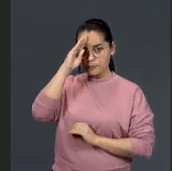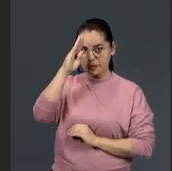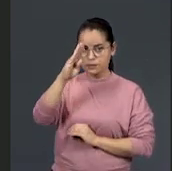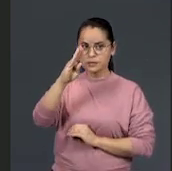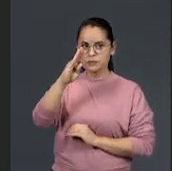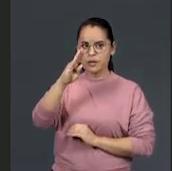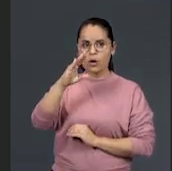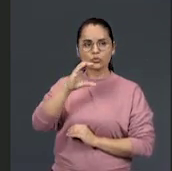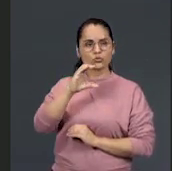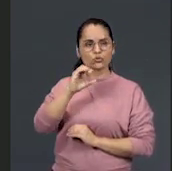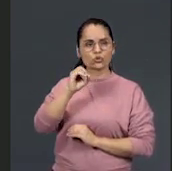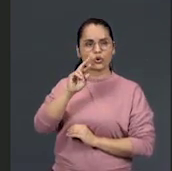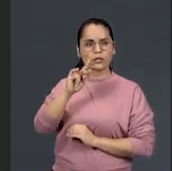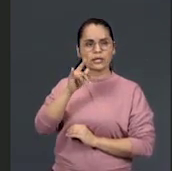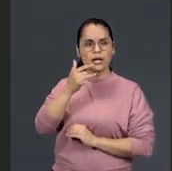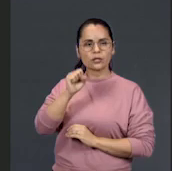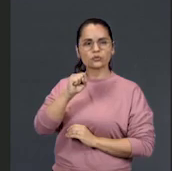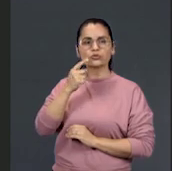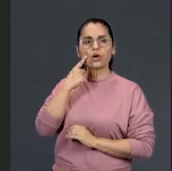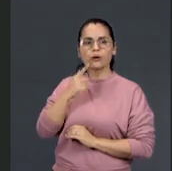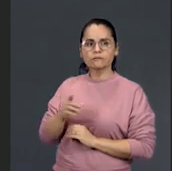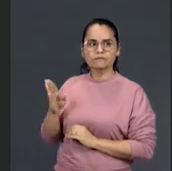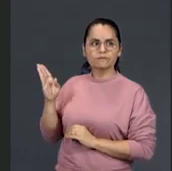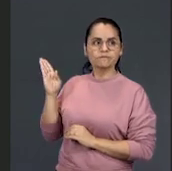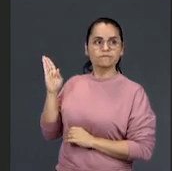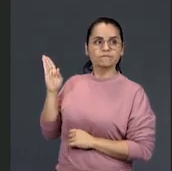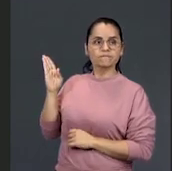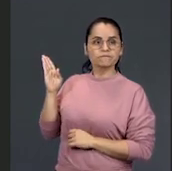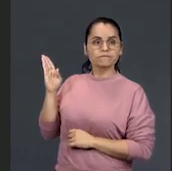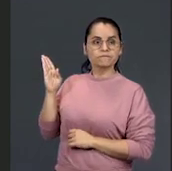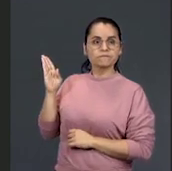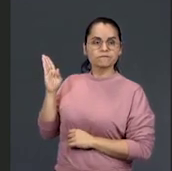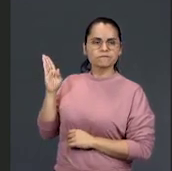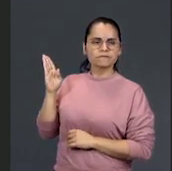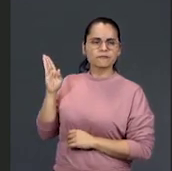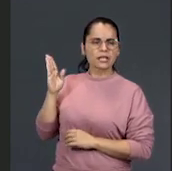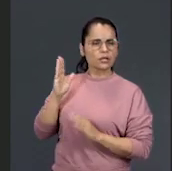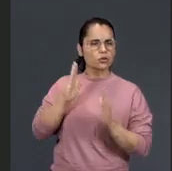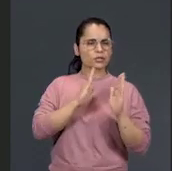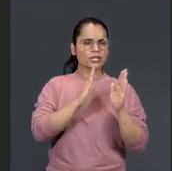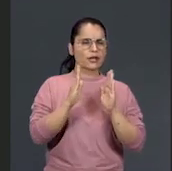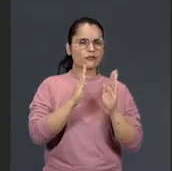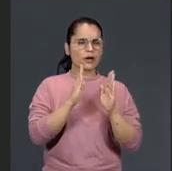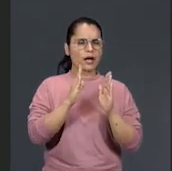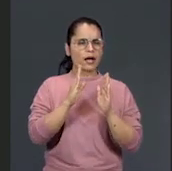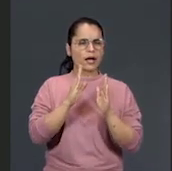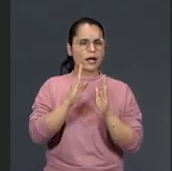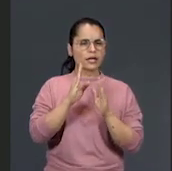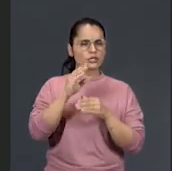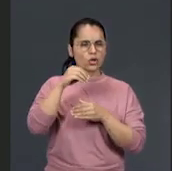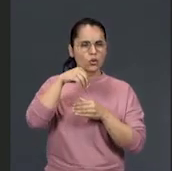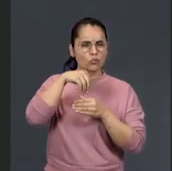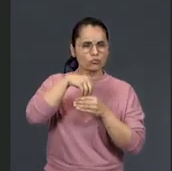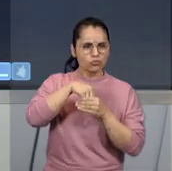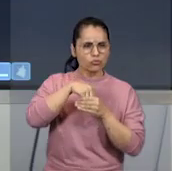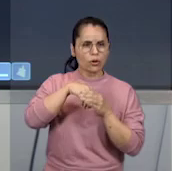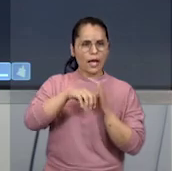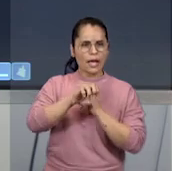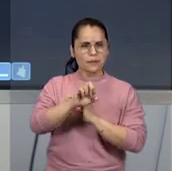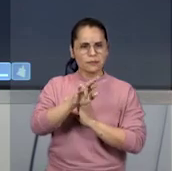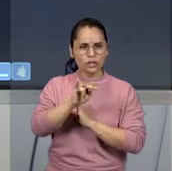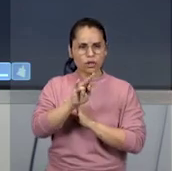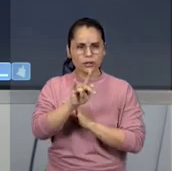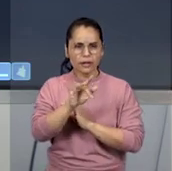dos cordados. Vamos ver quais são? Olha, na fase embrionária de todos